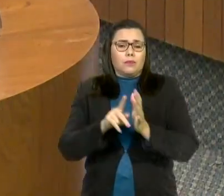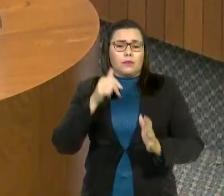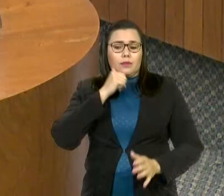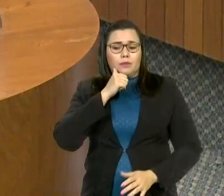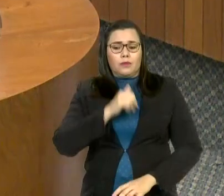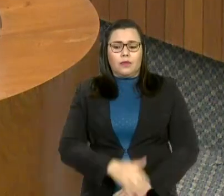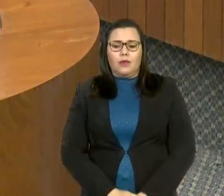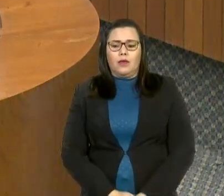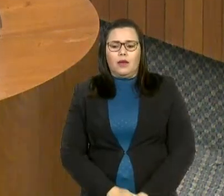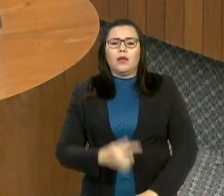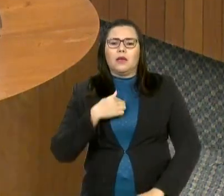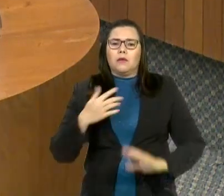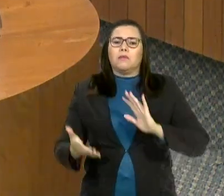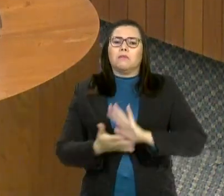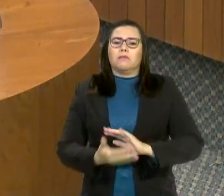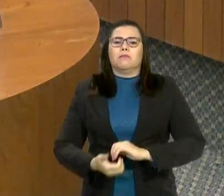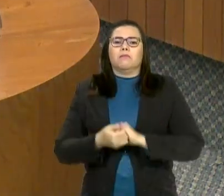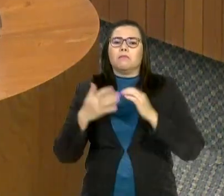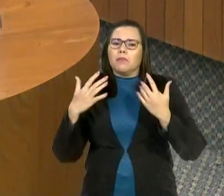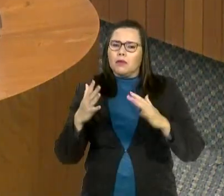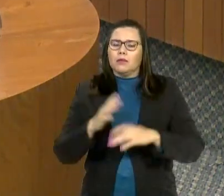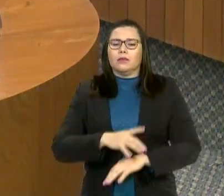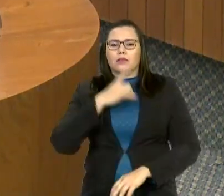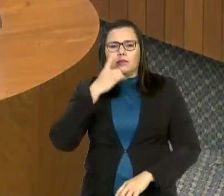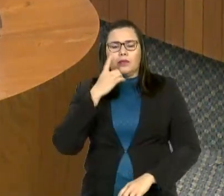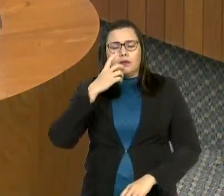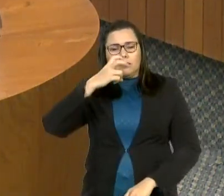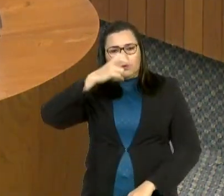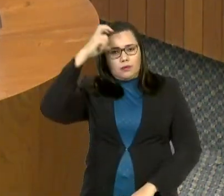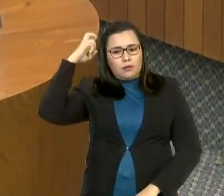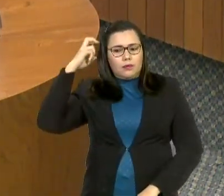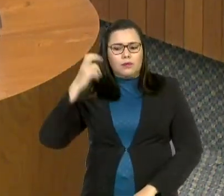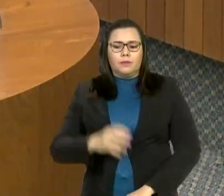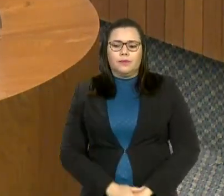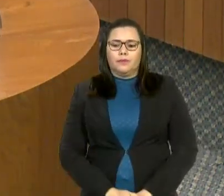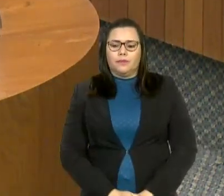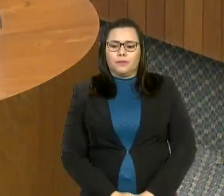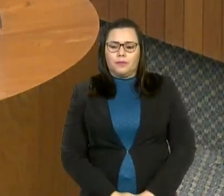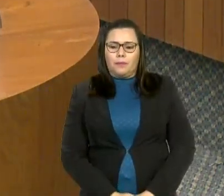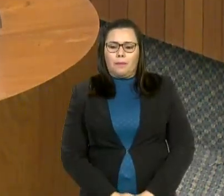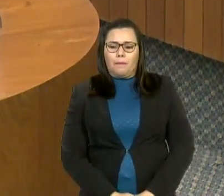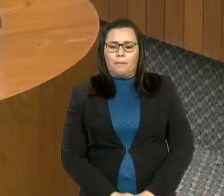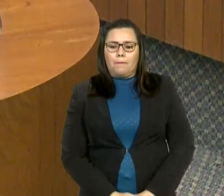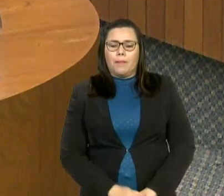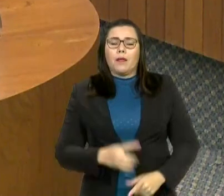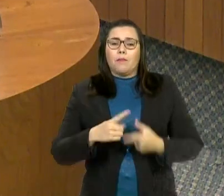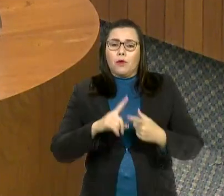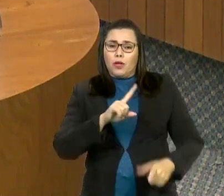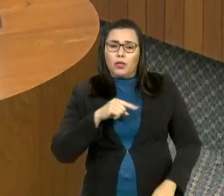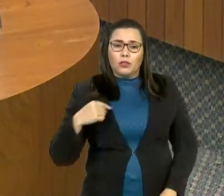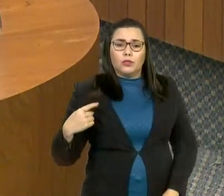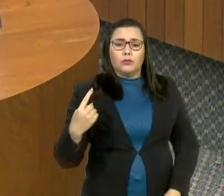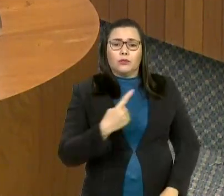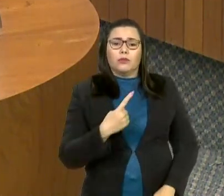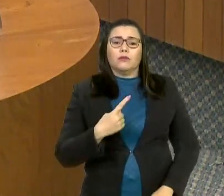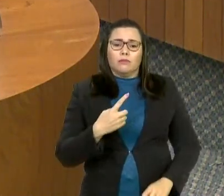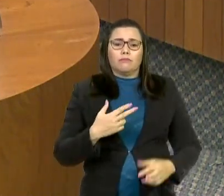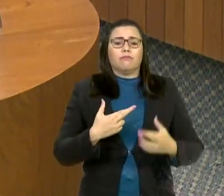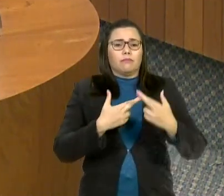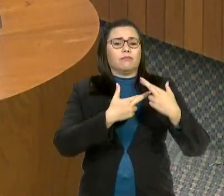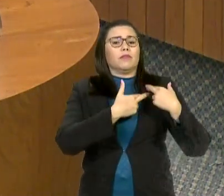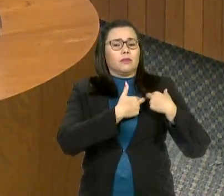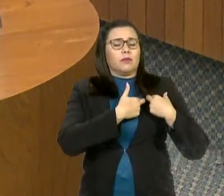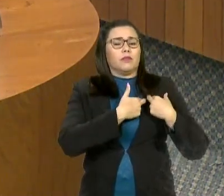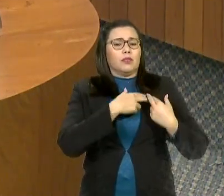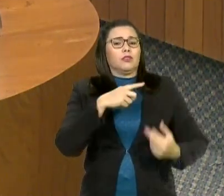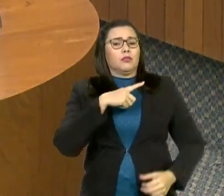por sua iniciativa de trazer essa temática, porque um dos fundamentos dessa casa é também se manter atento ao que acontece na sociedade.